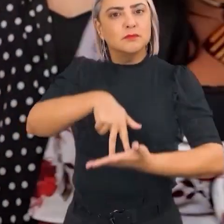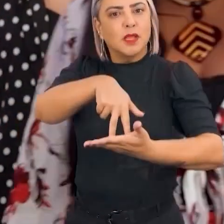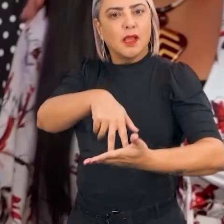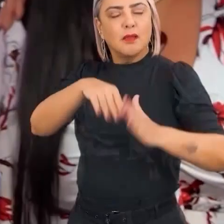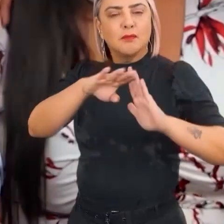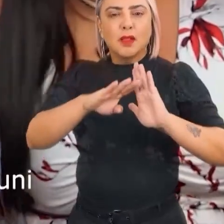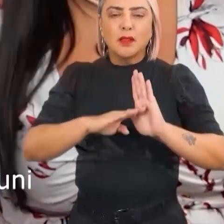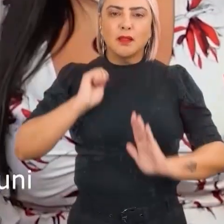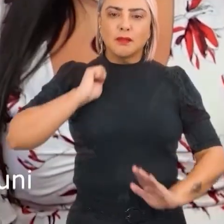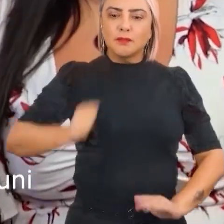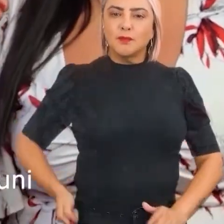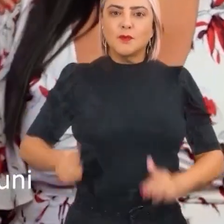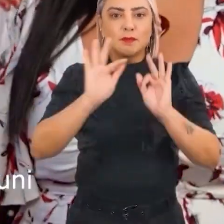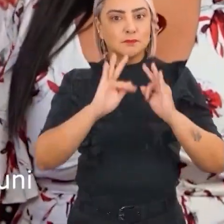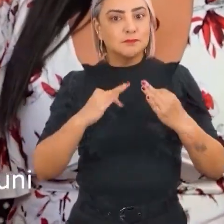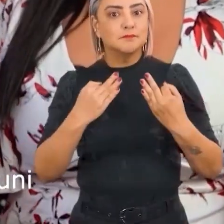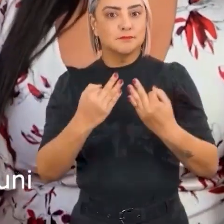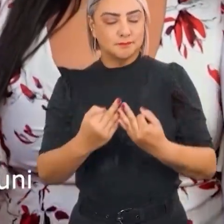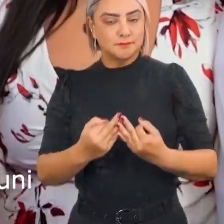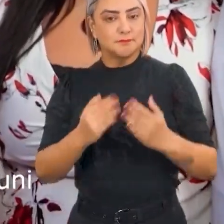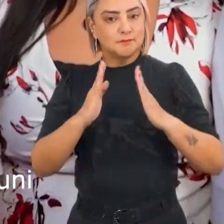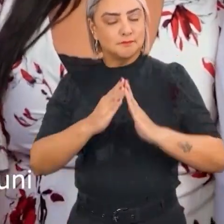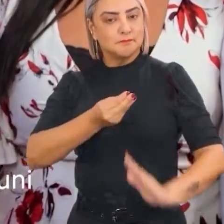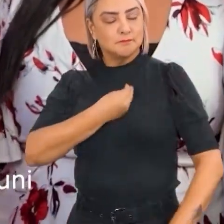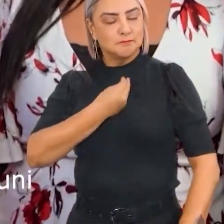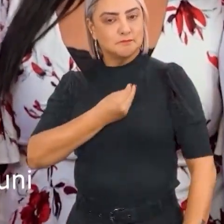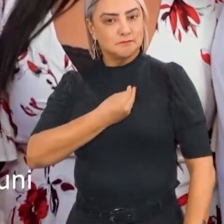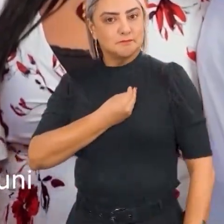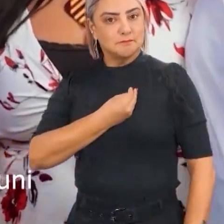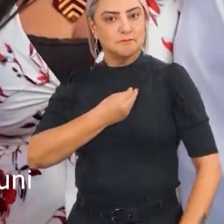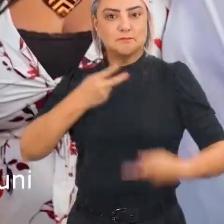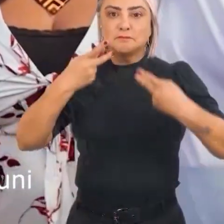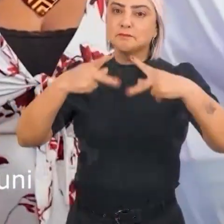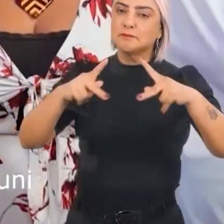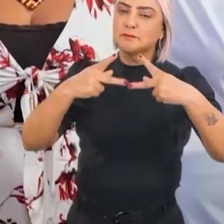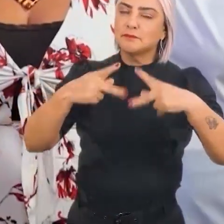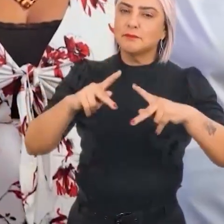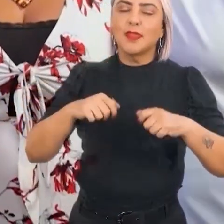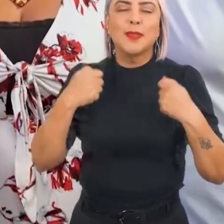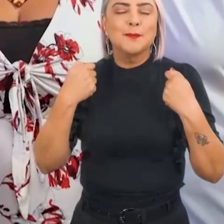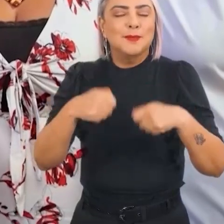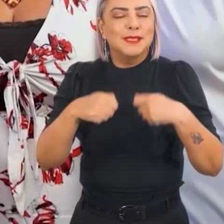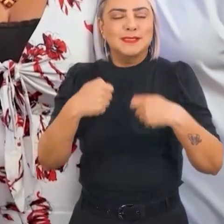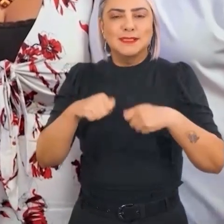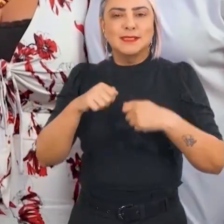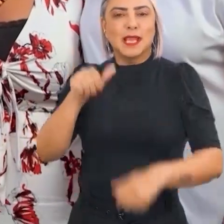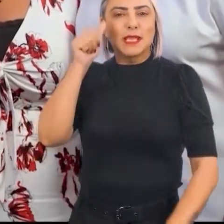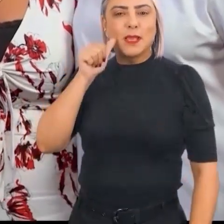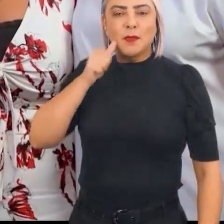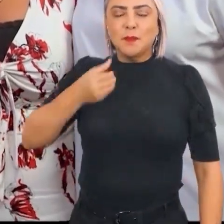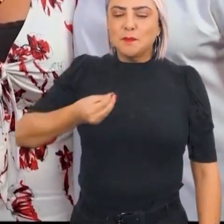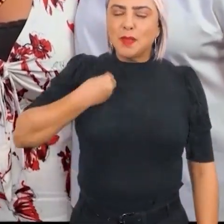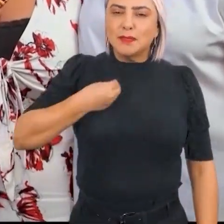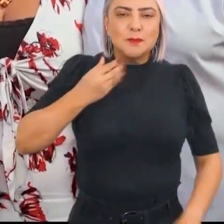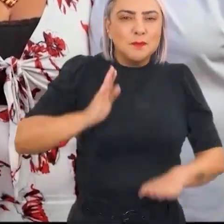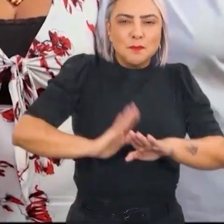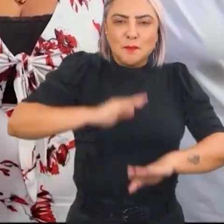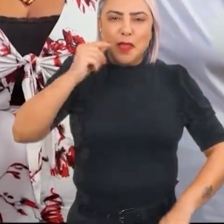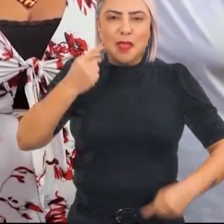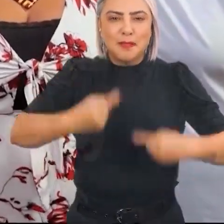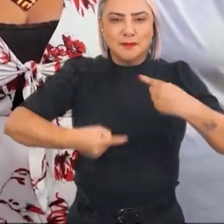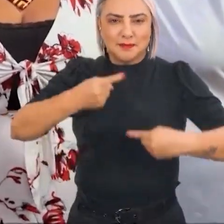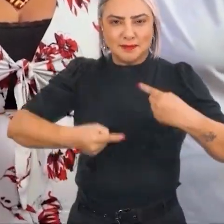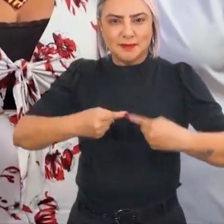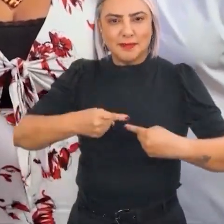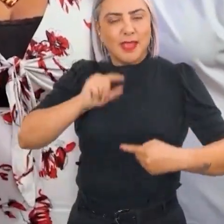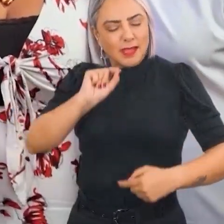frente de programas como o Bolsa Família, o Minha Casa Minha Vida, o ProUni. Precisamos que as mulheres participem ainda mais da